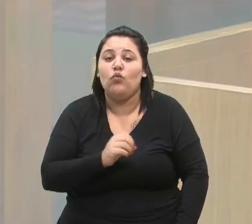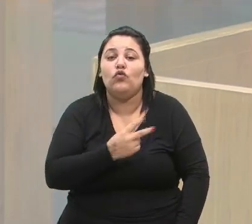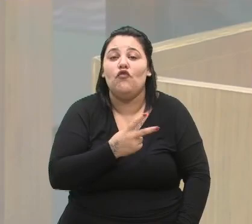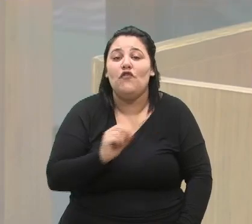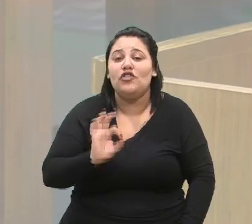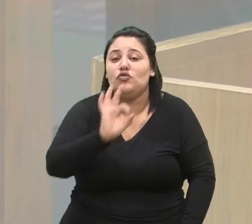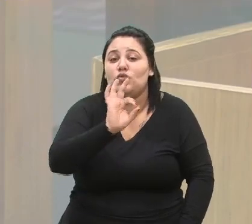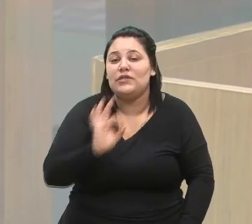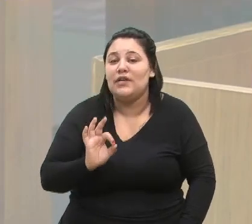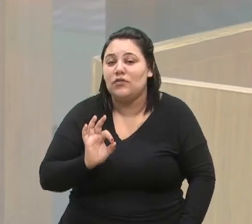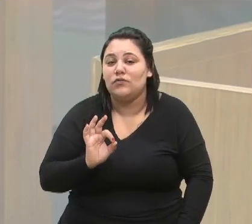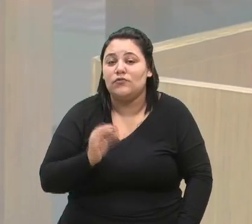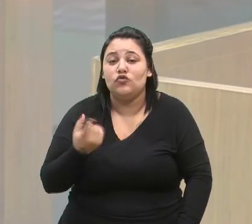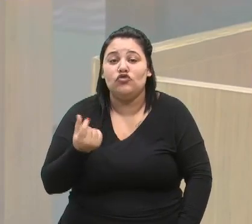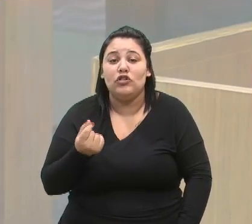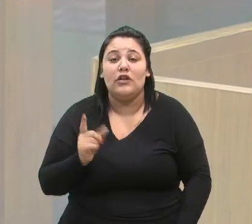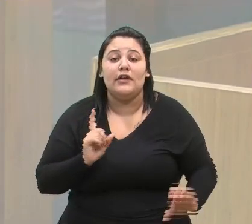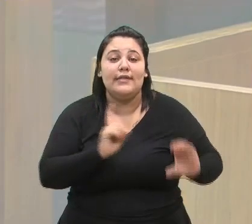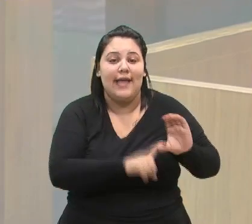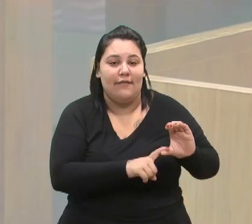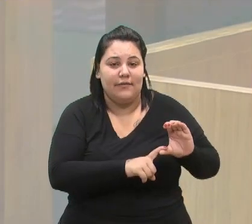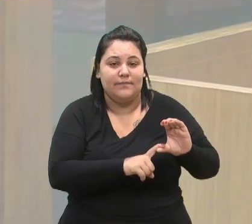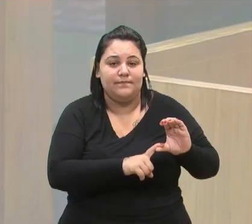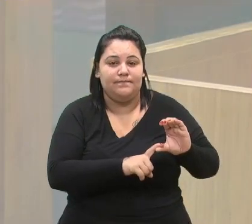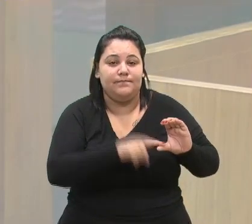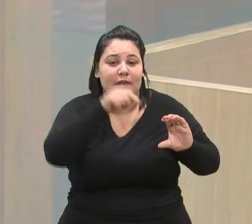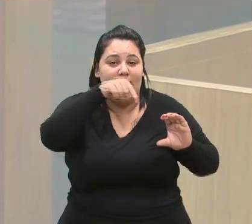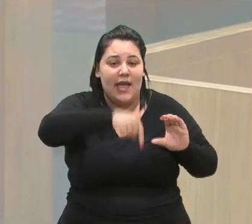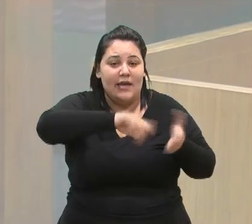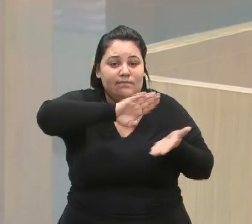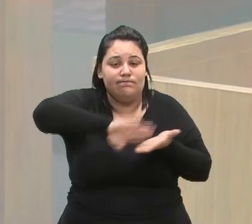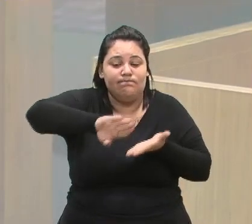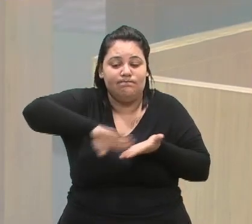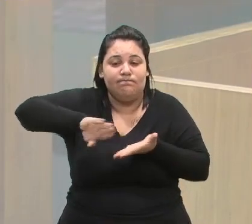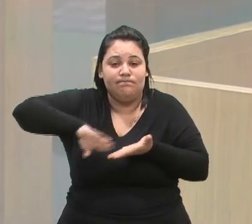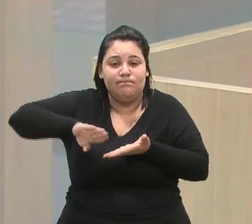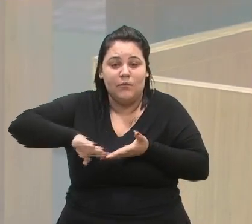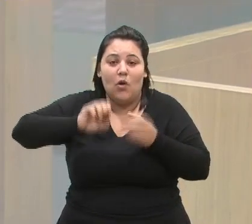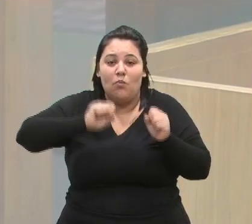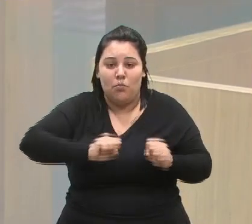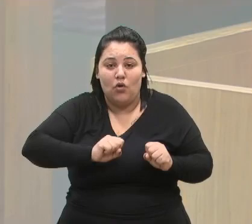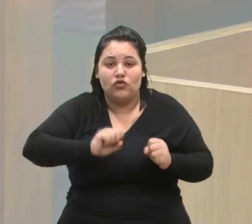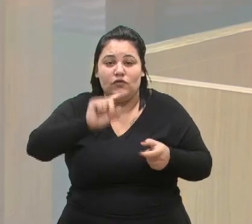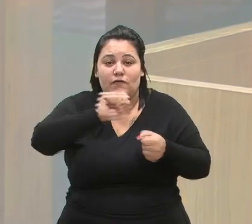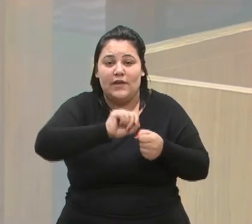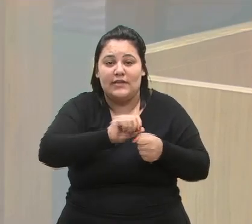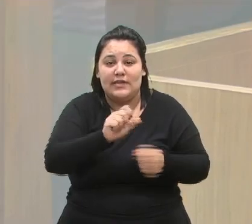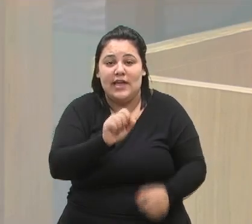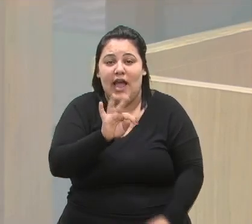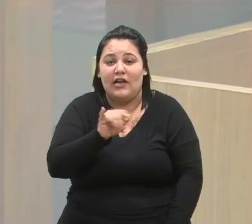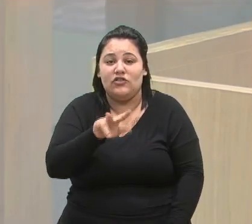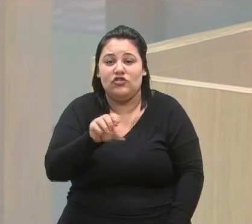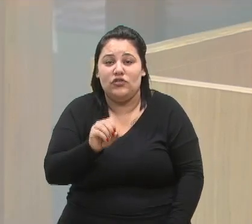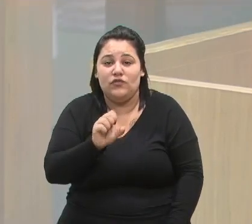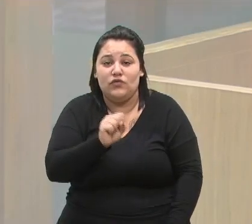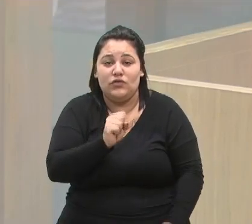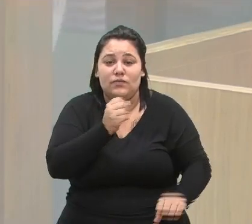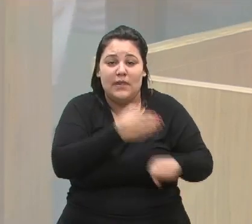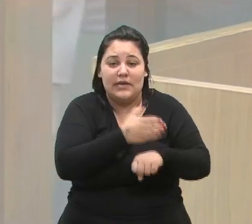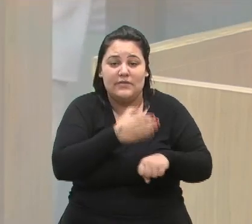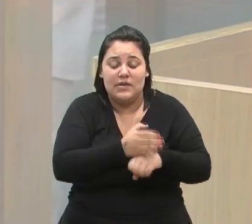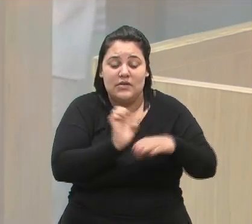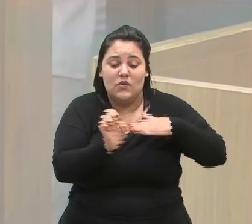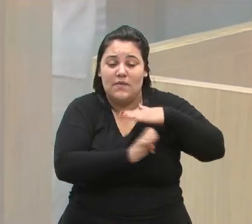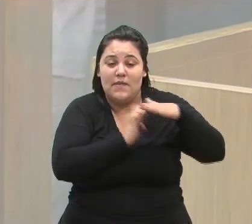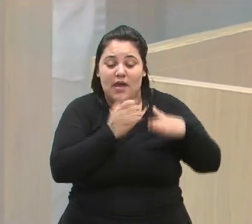devedor. Estas amortizações poderão ser realizadas em ativos, incluindo participação em empresas